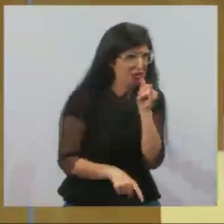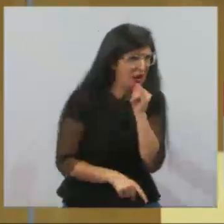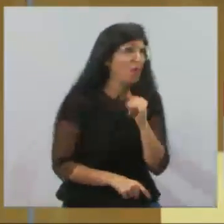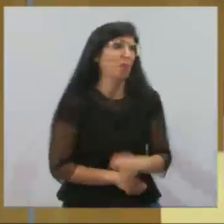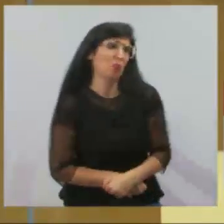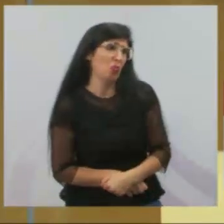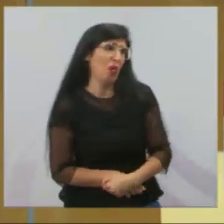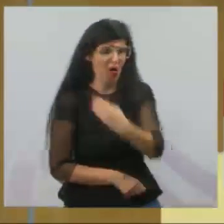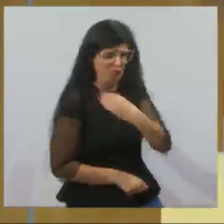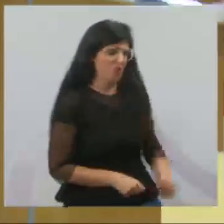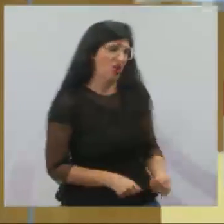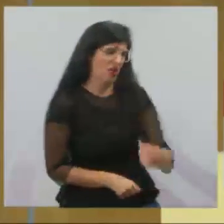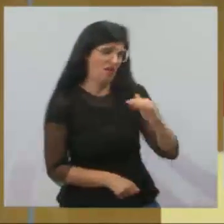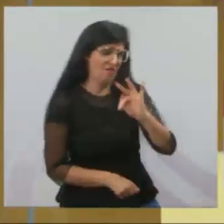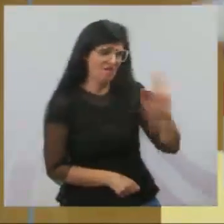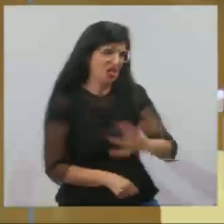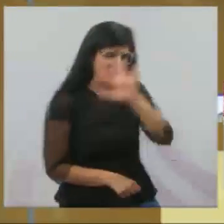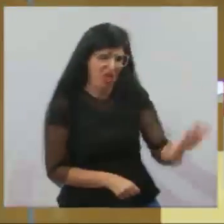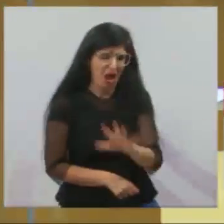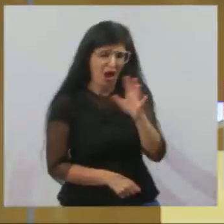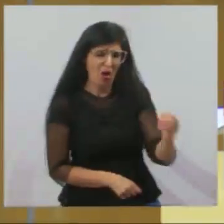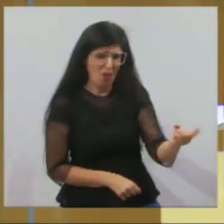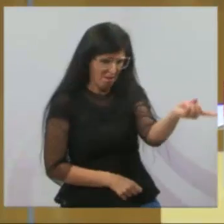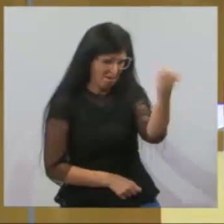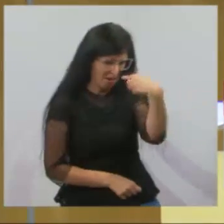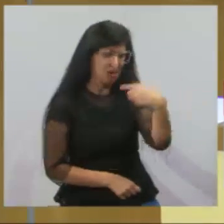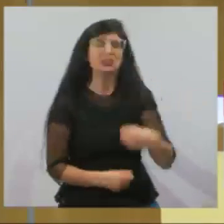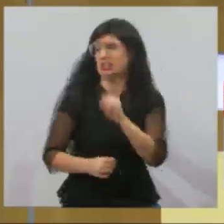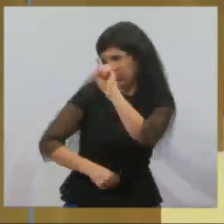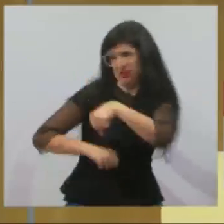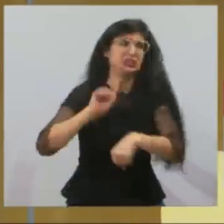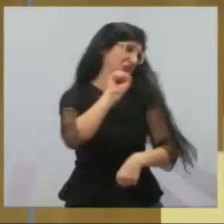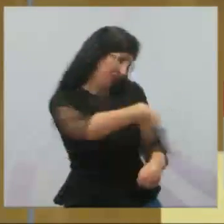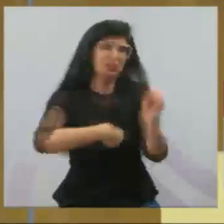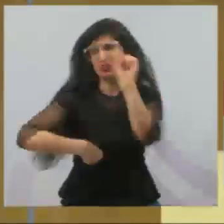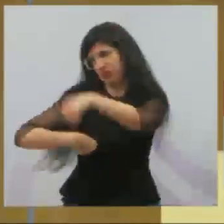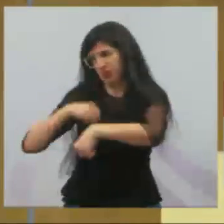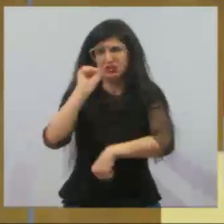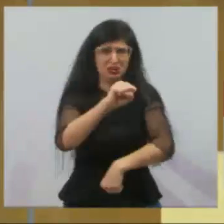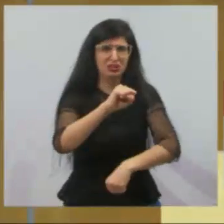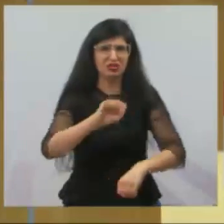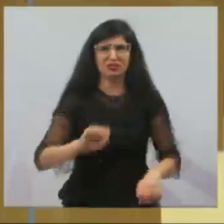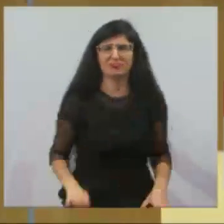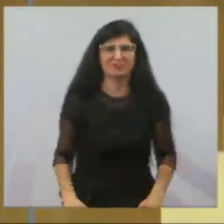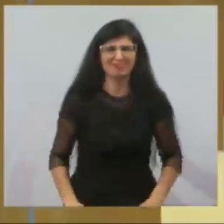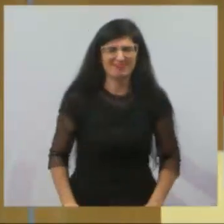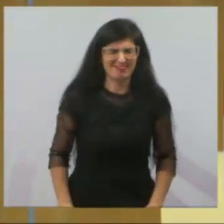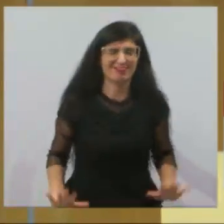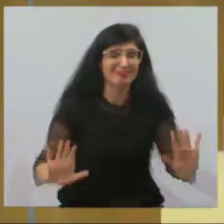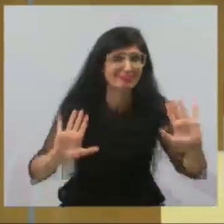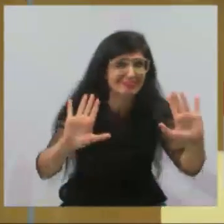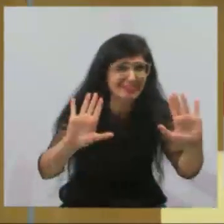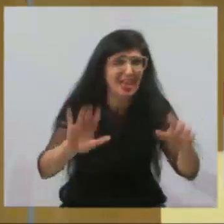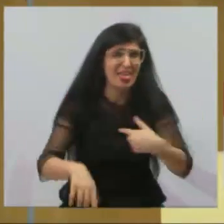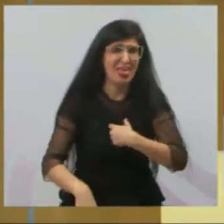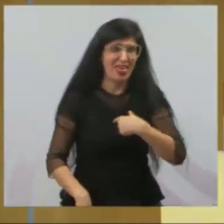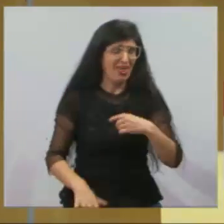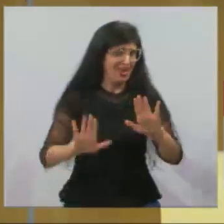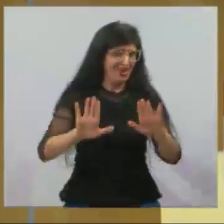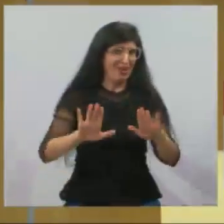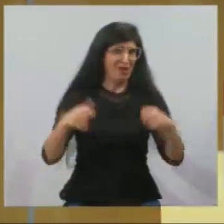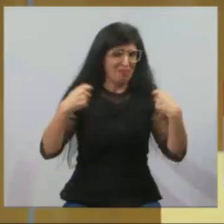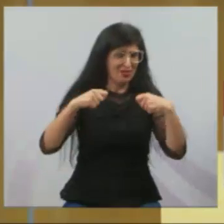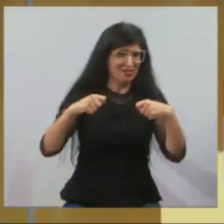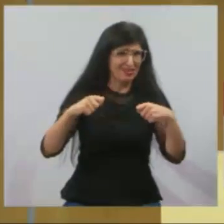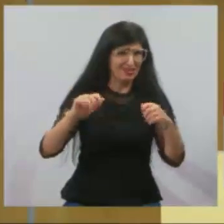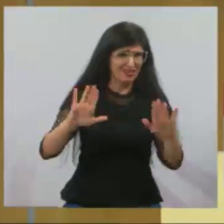acho que a gente perde o valor nosso de estar aqui. Como eu disse, não quero aqui dizer que sou melhor que ninguém, não. Já